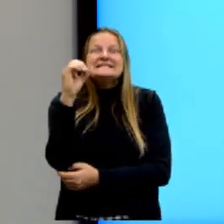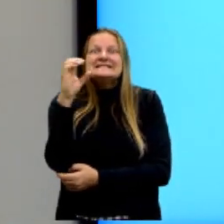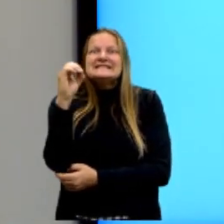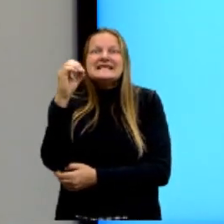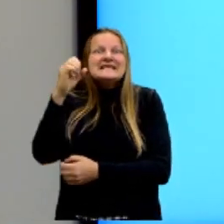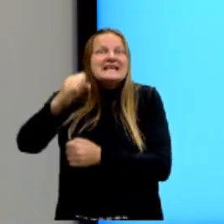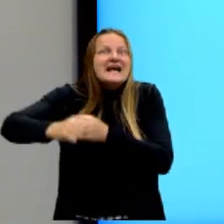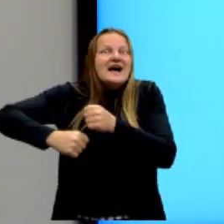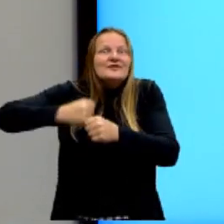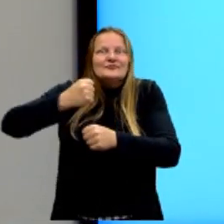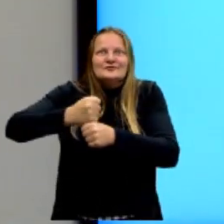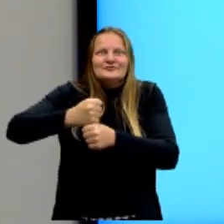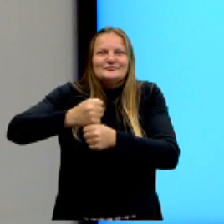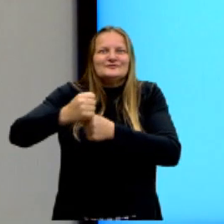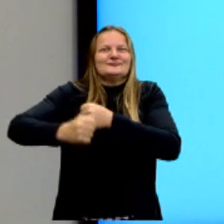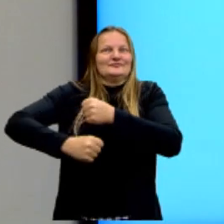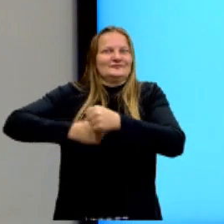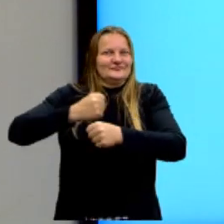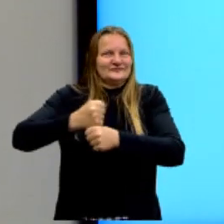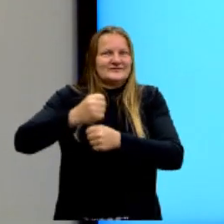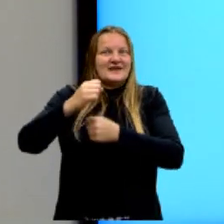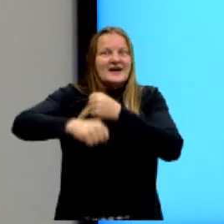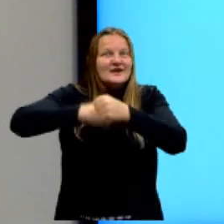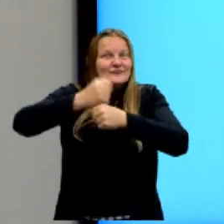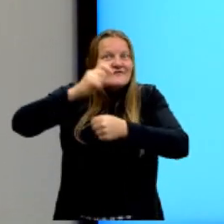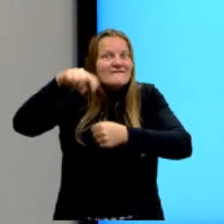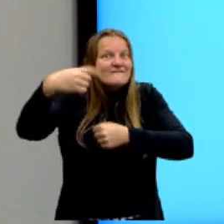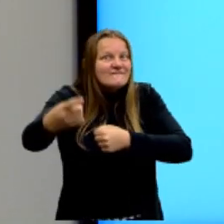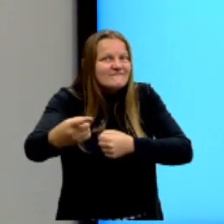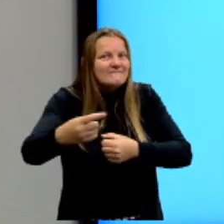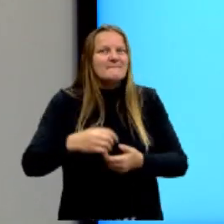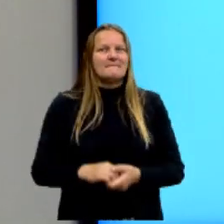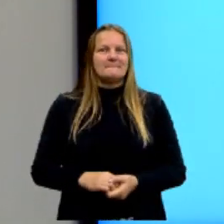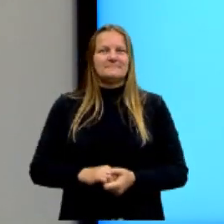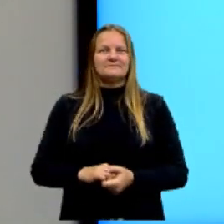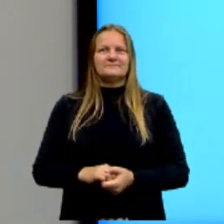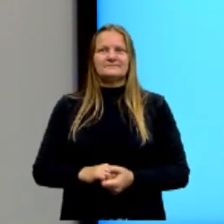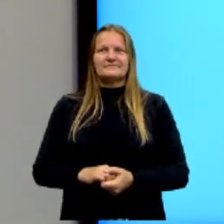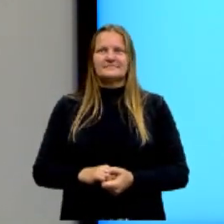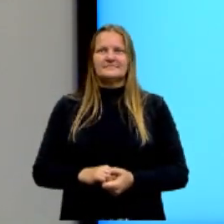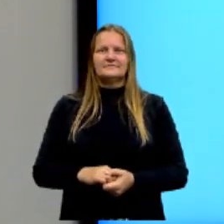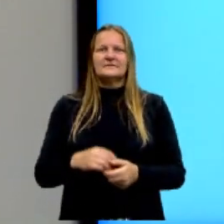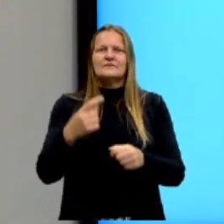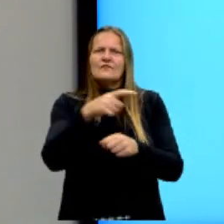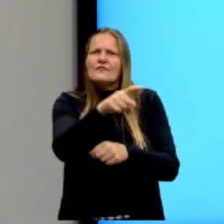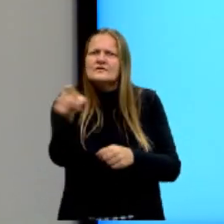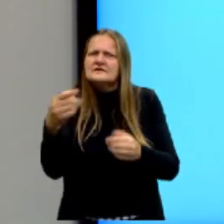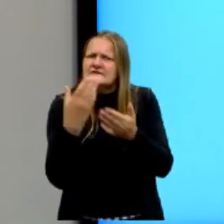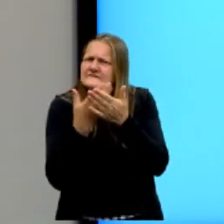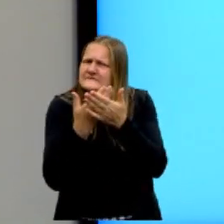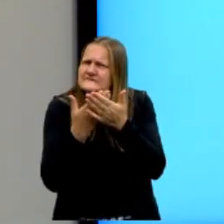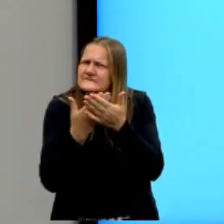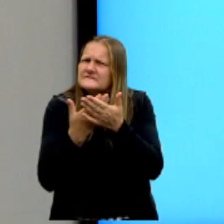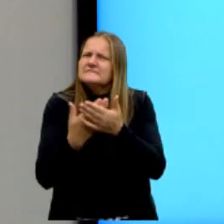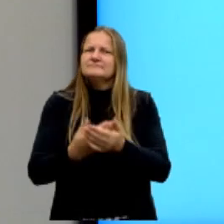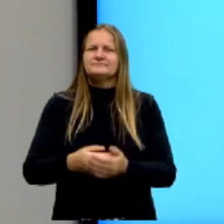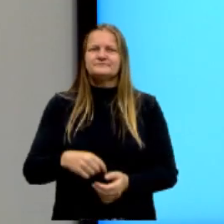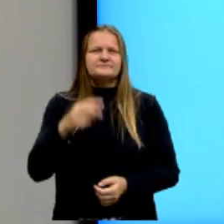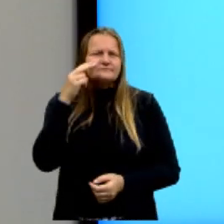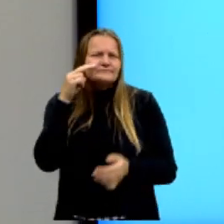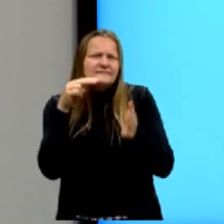de 22 então eu dou uma dica para vocês estudantes a